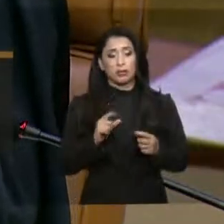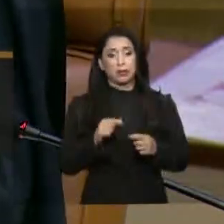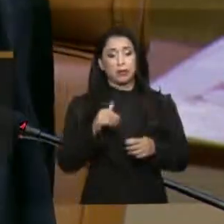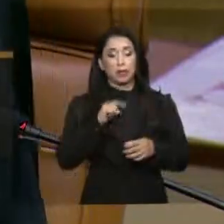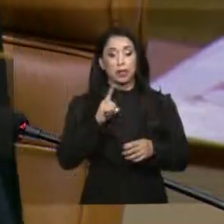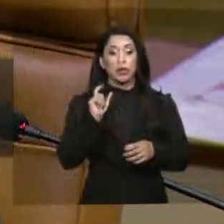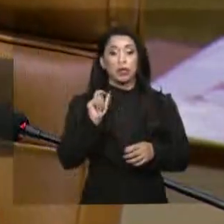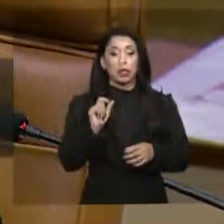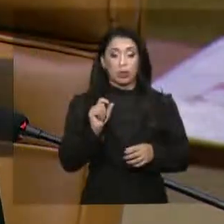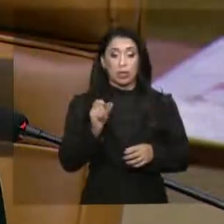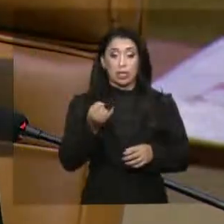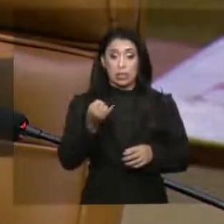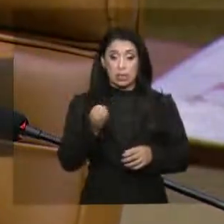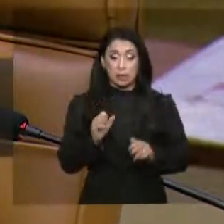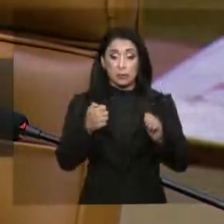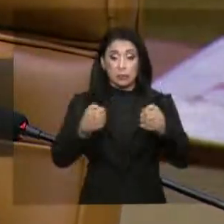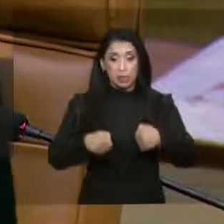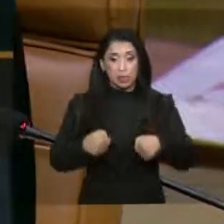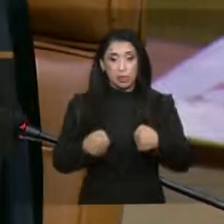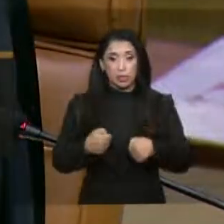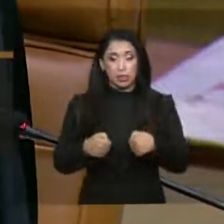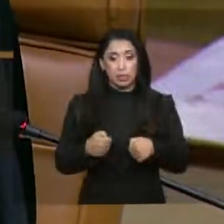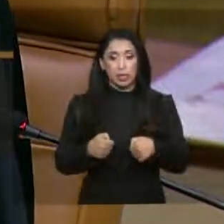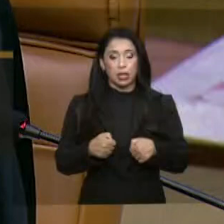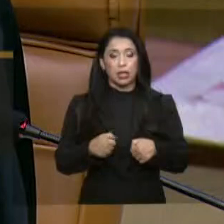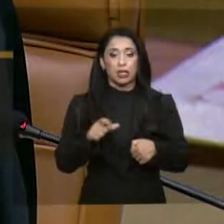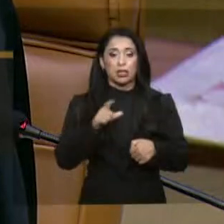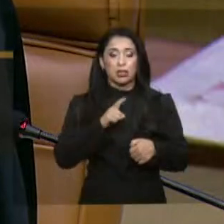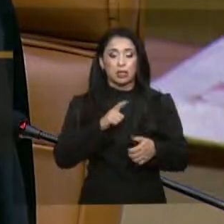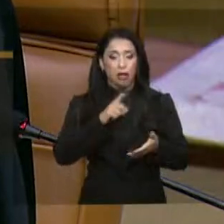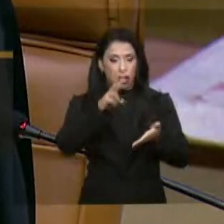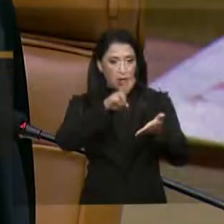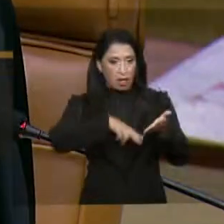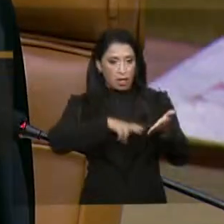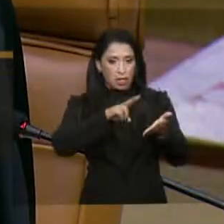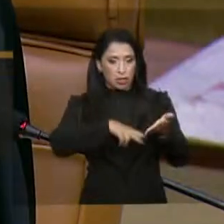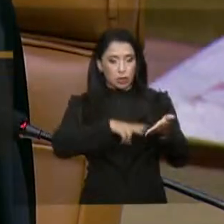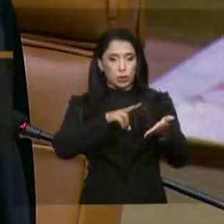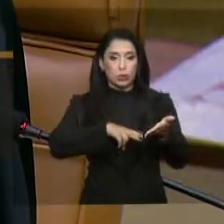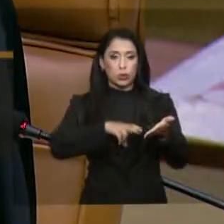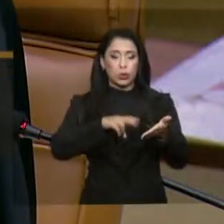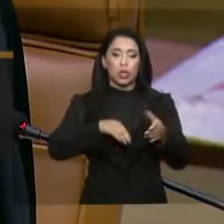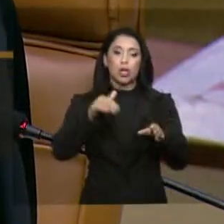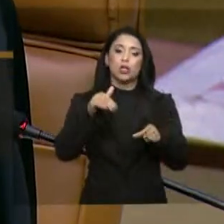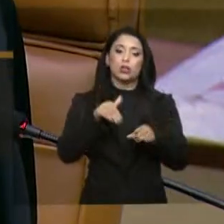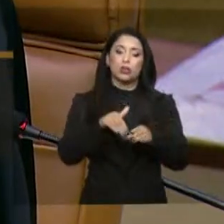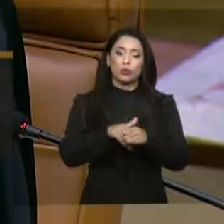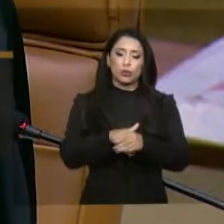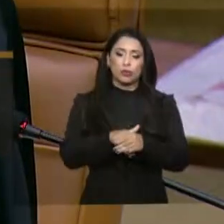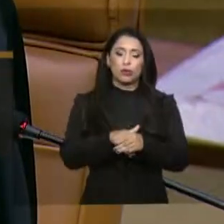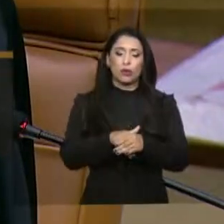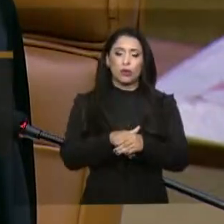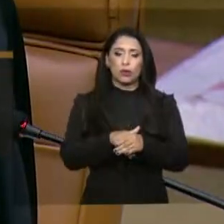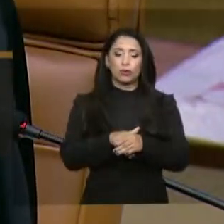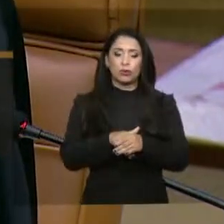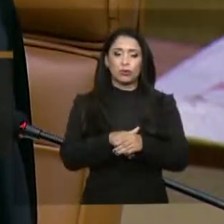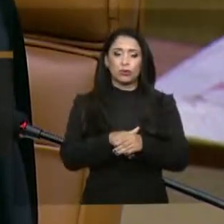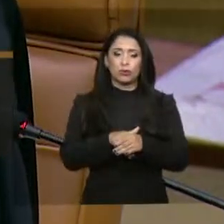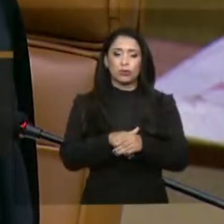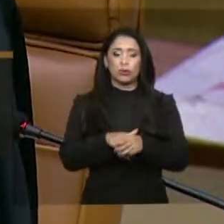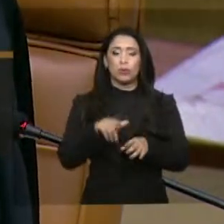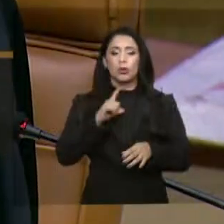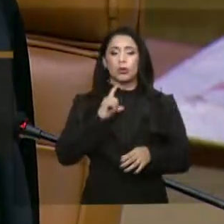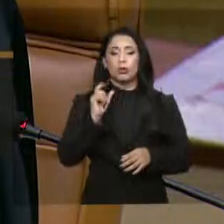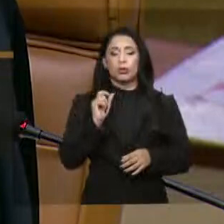empate. Se eventualmente houver necessidade, passarei a leitura do voto e a discussão sobre